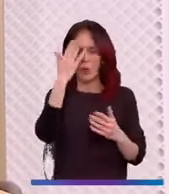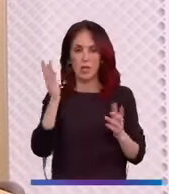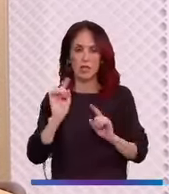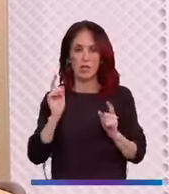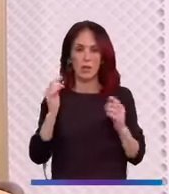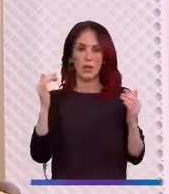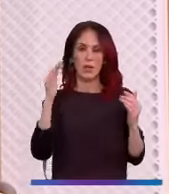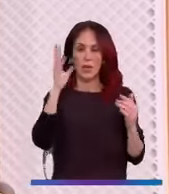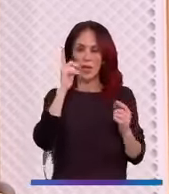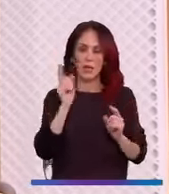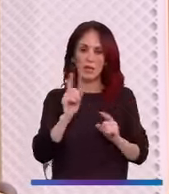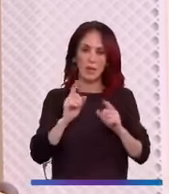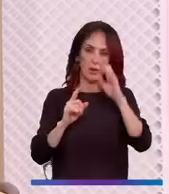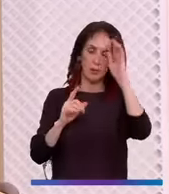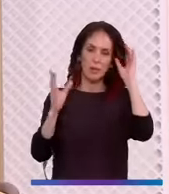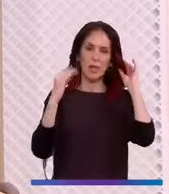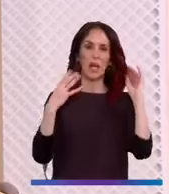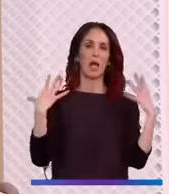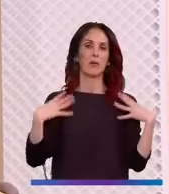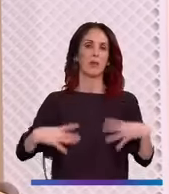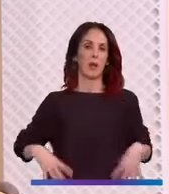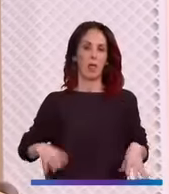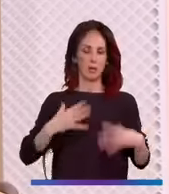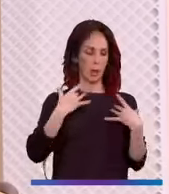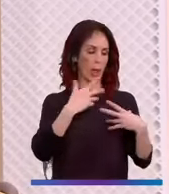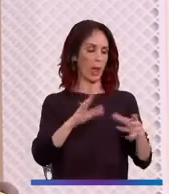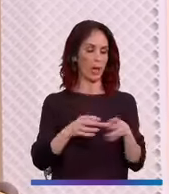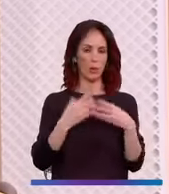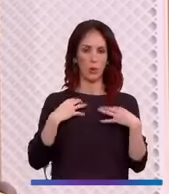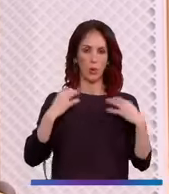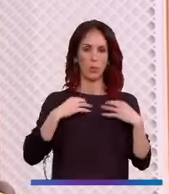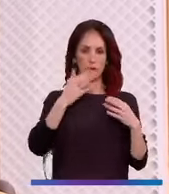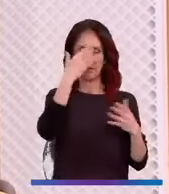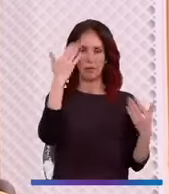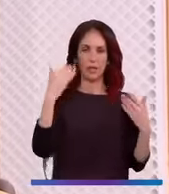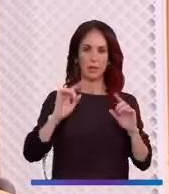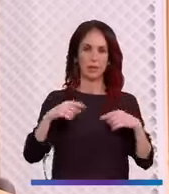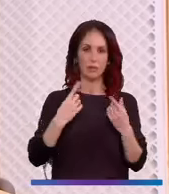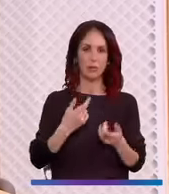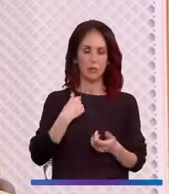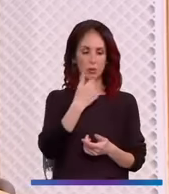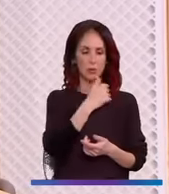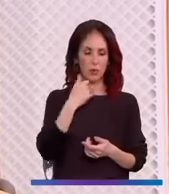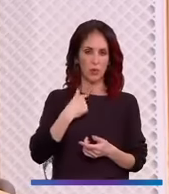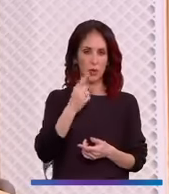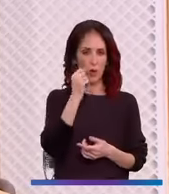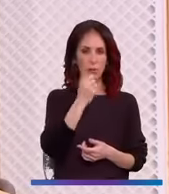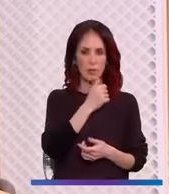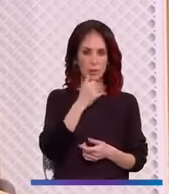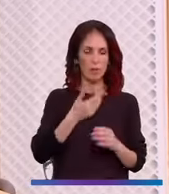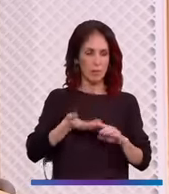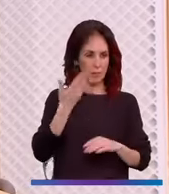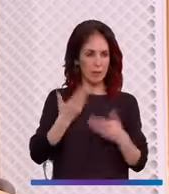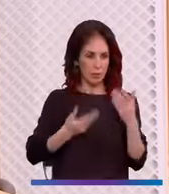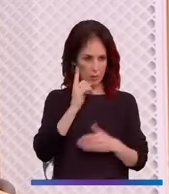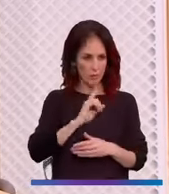para ter o ar-condicionado quente, aliás. Porque ela vem com a roupa da Spazio by Collection, que é roupa de verão. E depois é, quem sofre sou eu. Os homens sofrem sempre mais que as